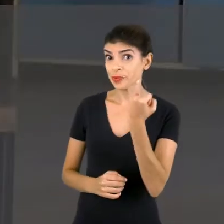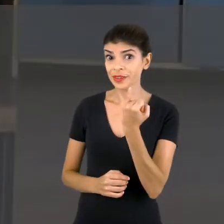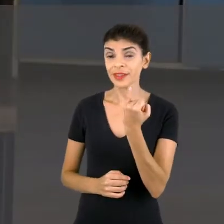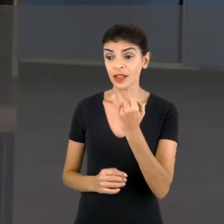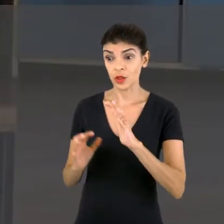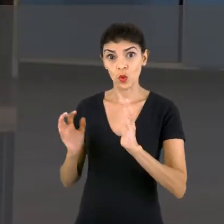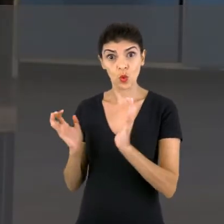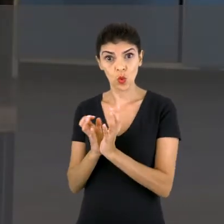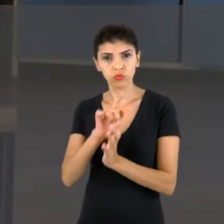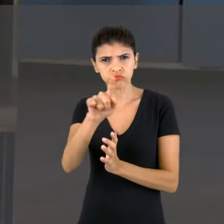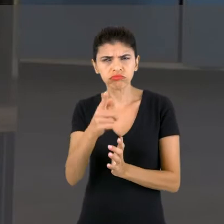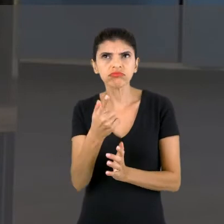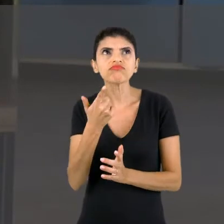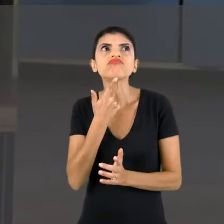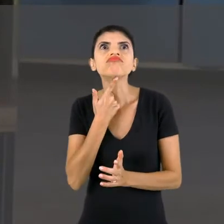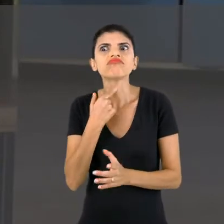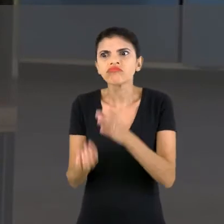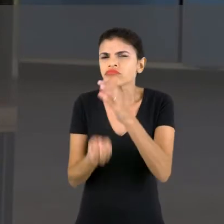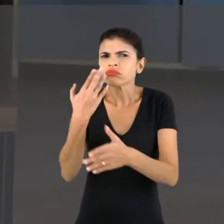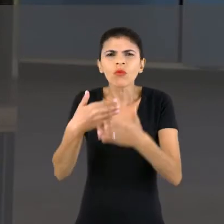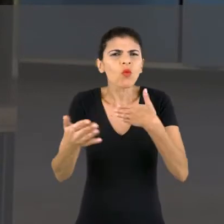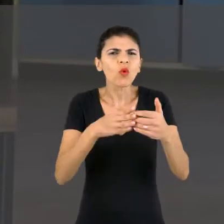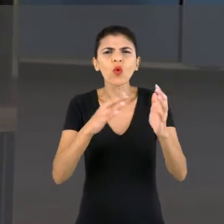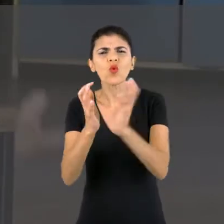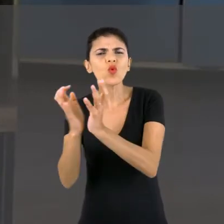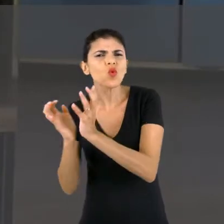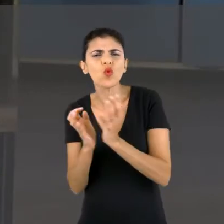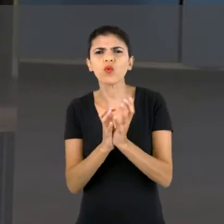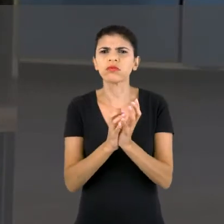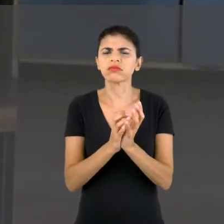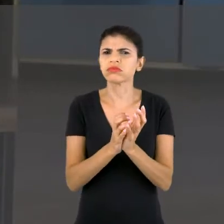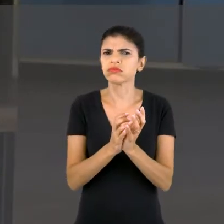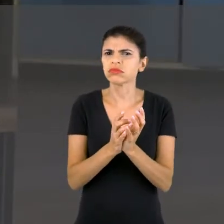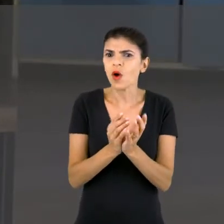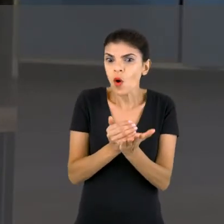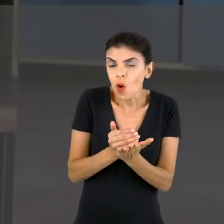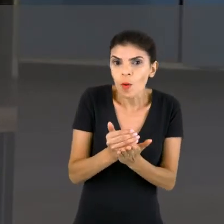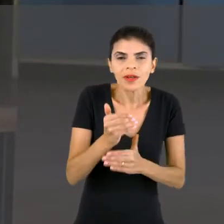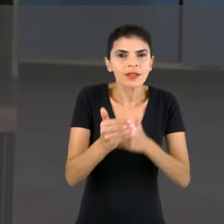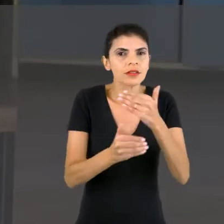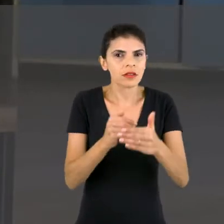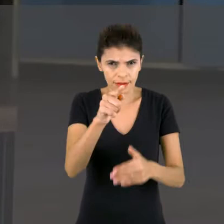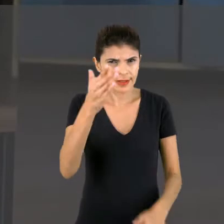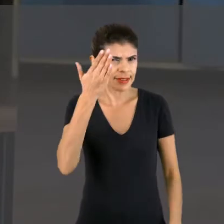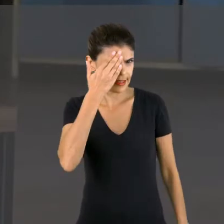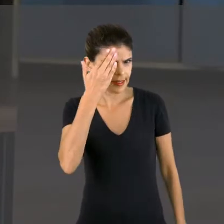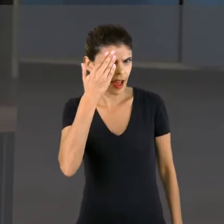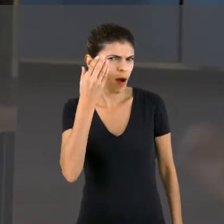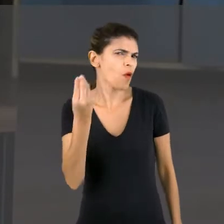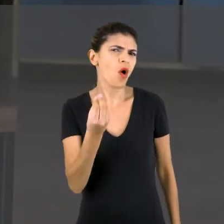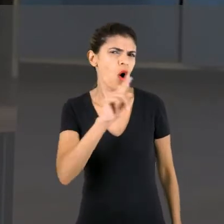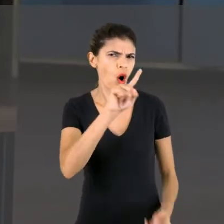muito importante para um grupo que está começando, principalmente, para qualquer grupo, né, em qualquer estágio, e principalmente para quem está começando,